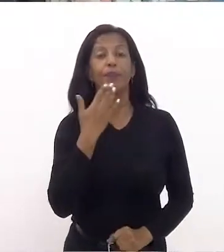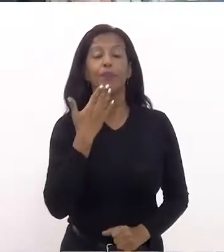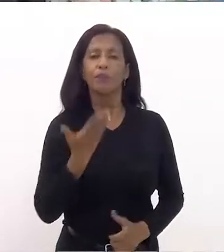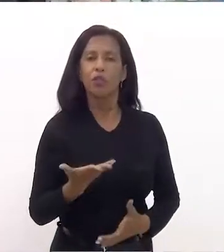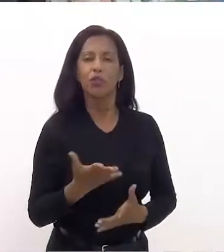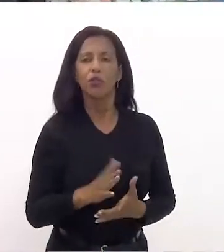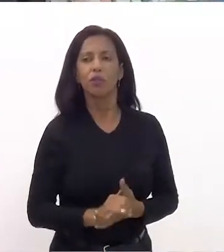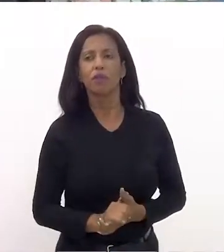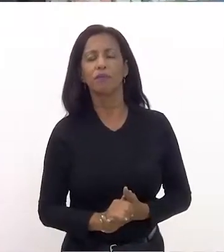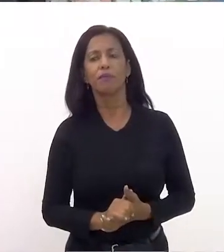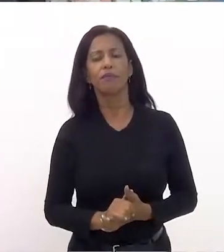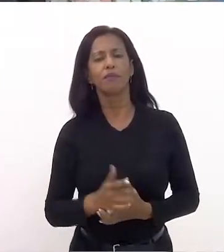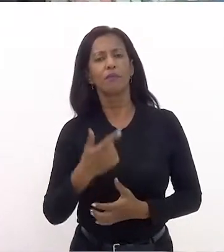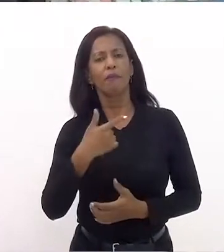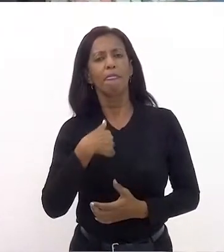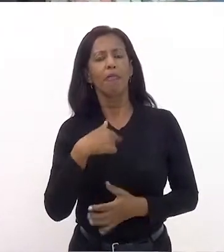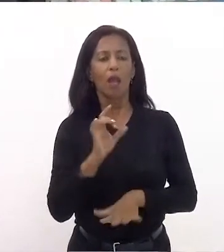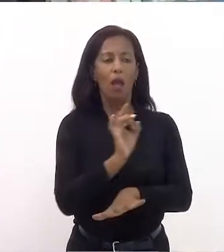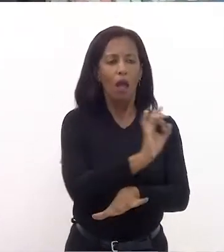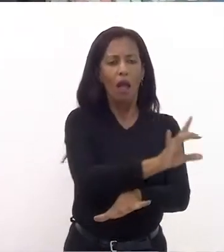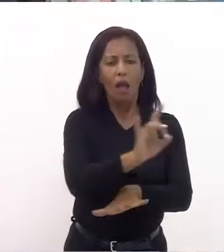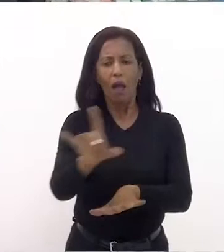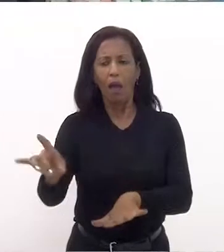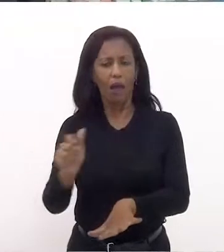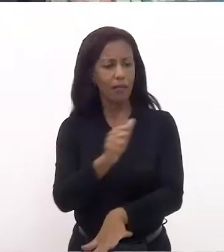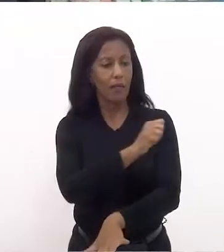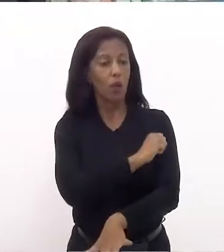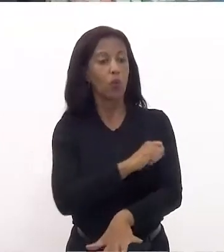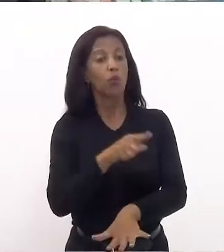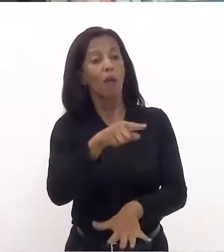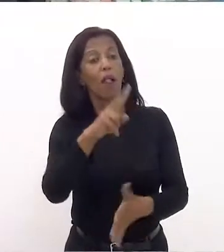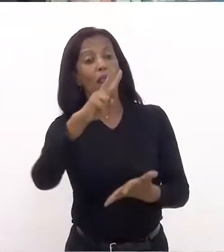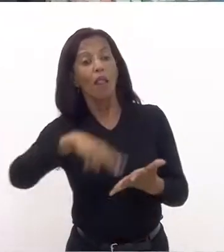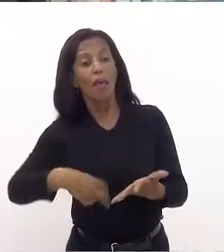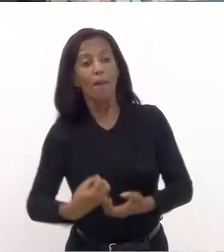pediu que deu a cada aluno um poema para ler.